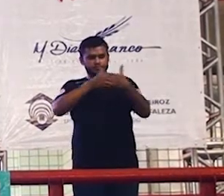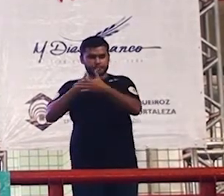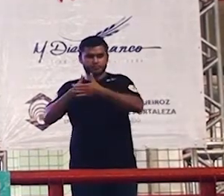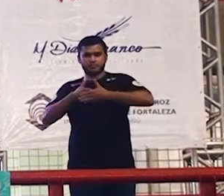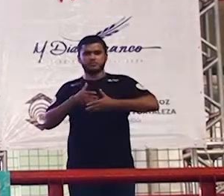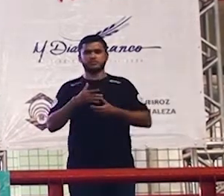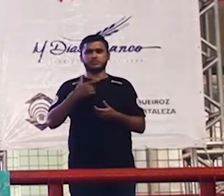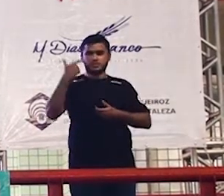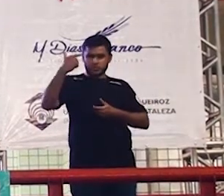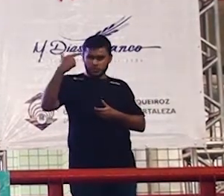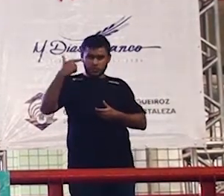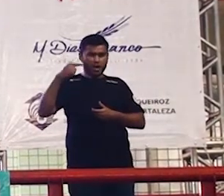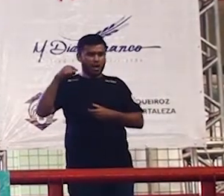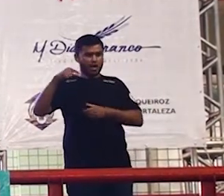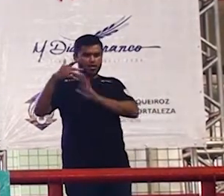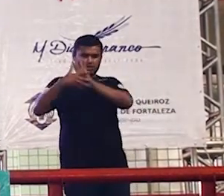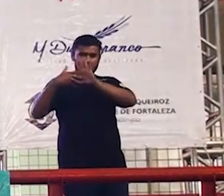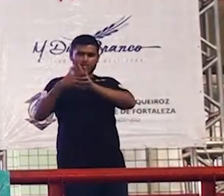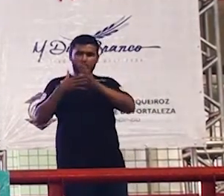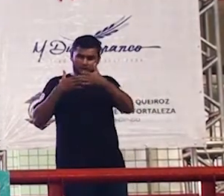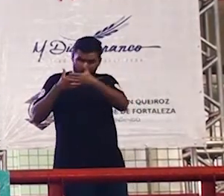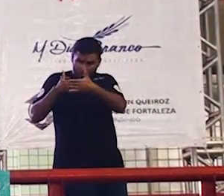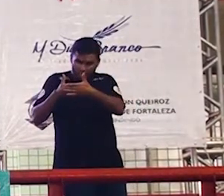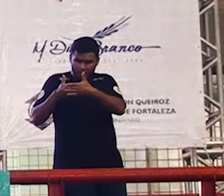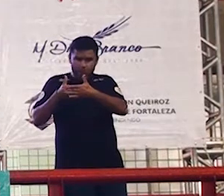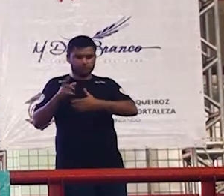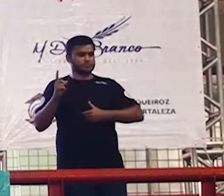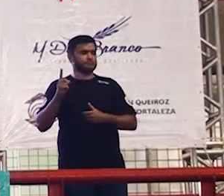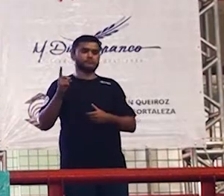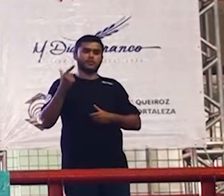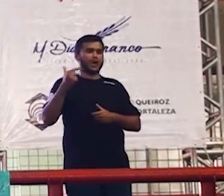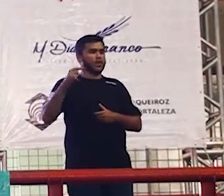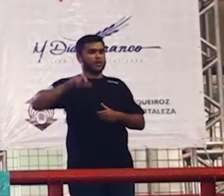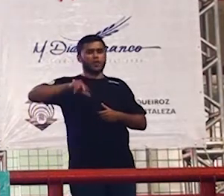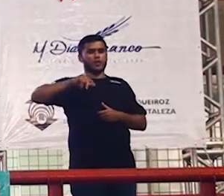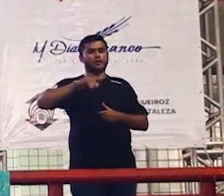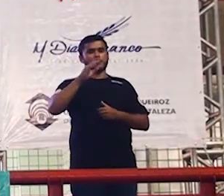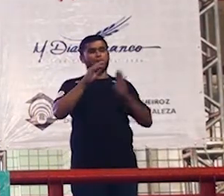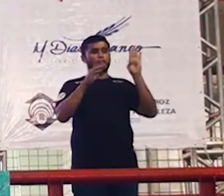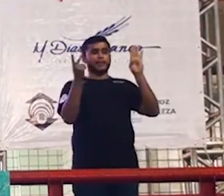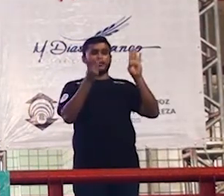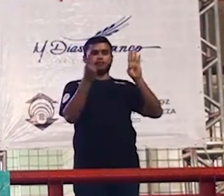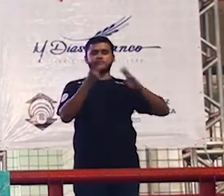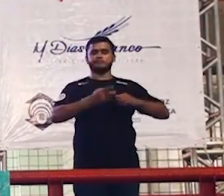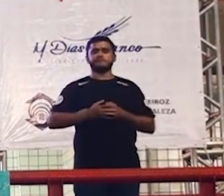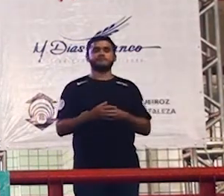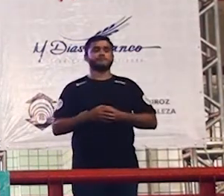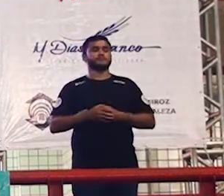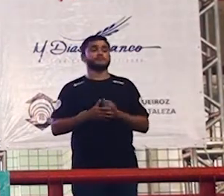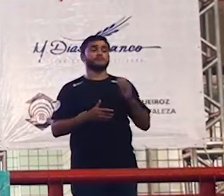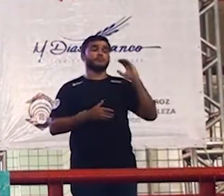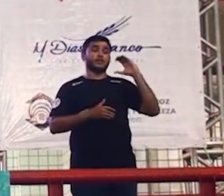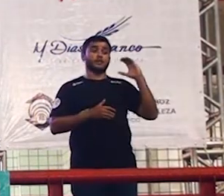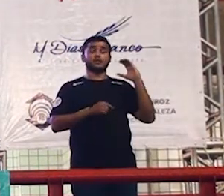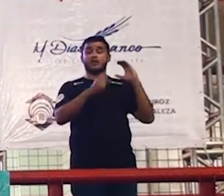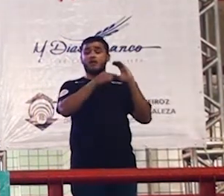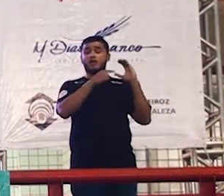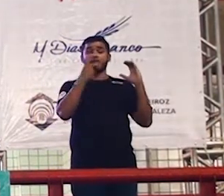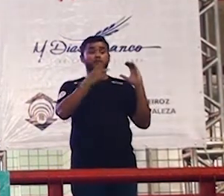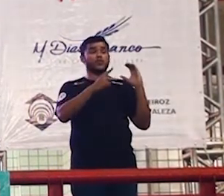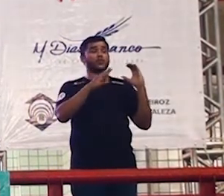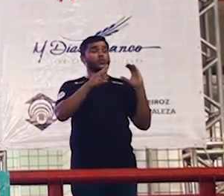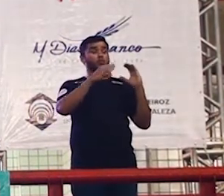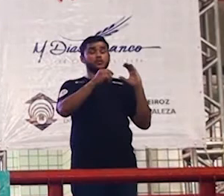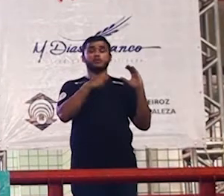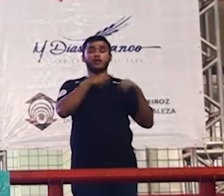no segundo texto pedra significa empecilho? Não. a personificação da pedra, que em ambos os